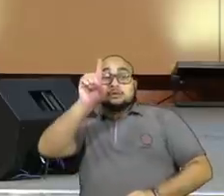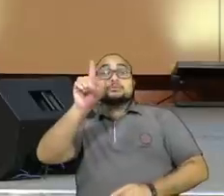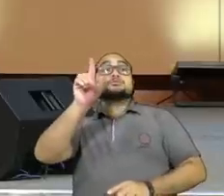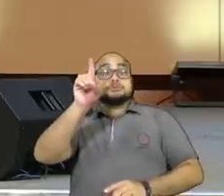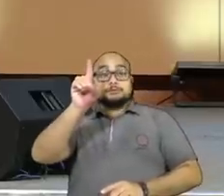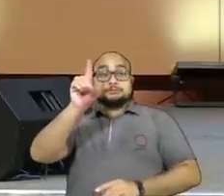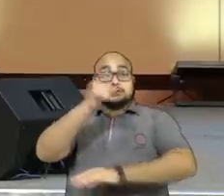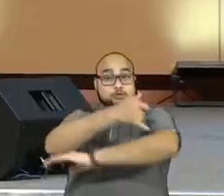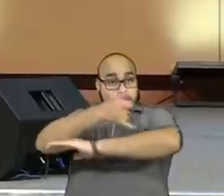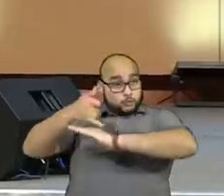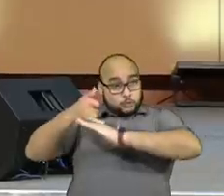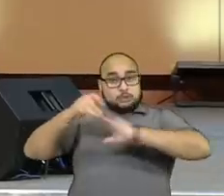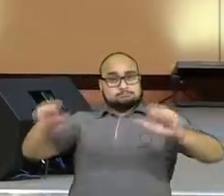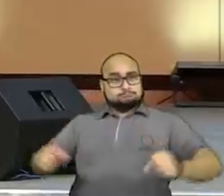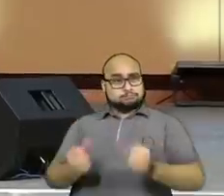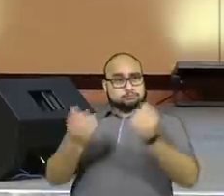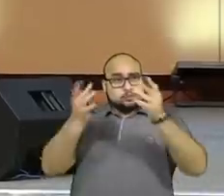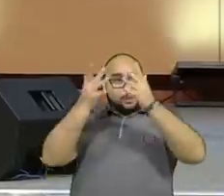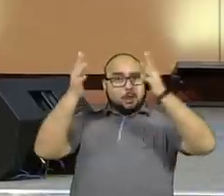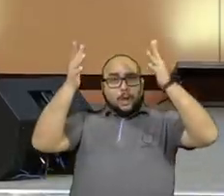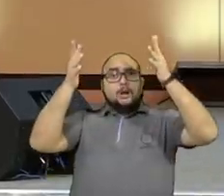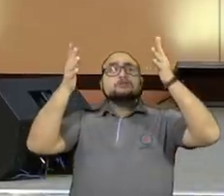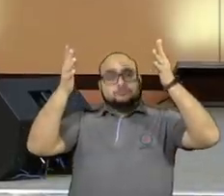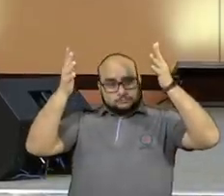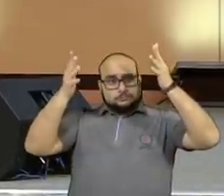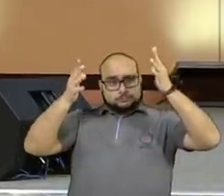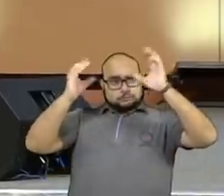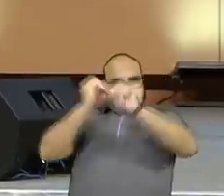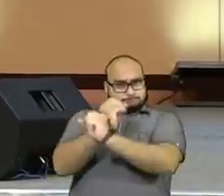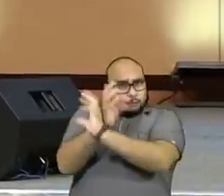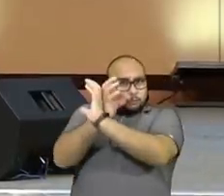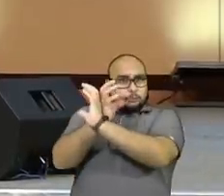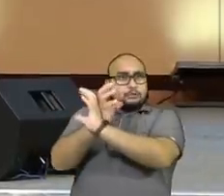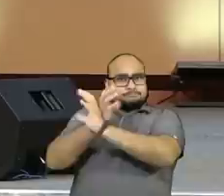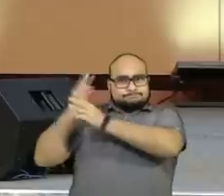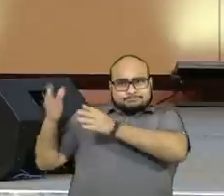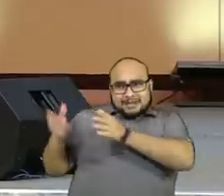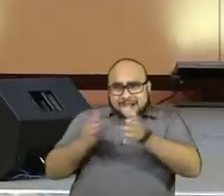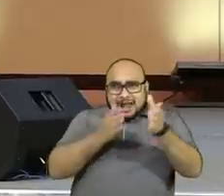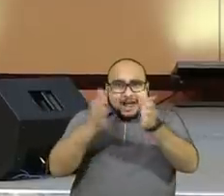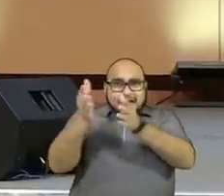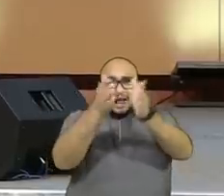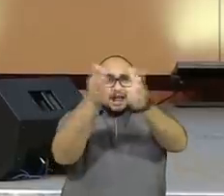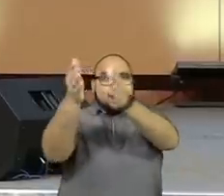de vós, até que passasseis, como o Senhor vosso Deus fez ao Mar